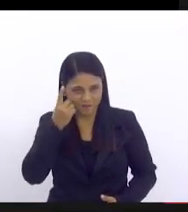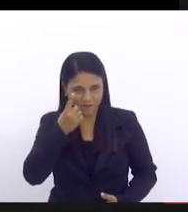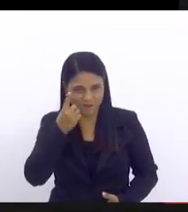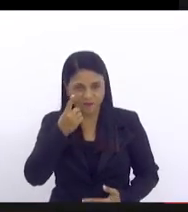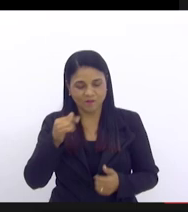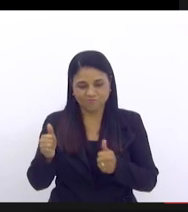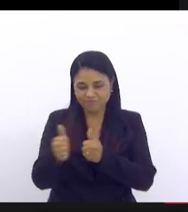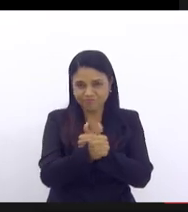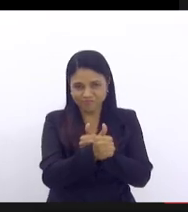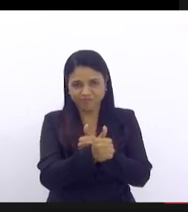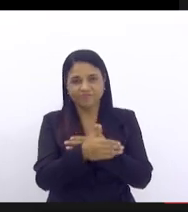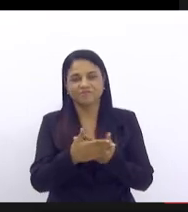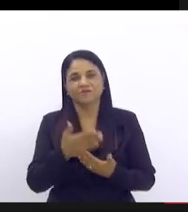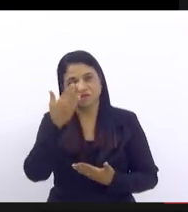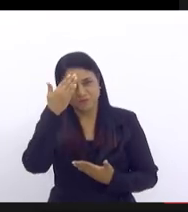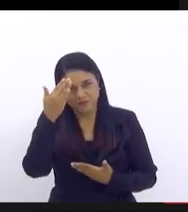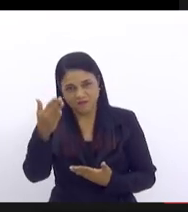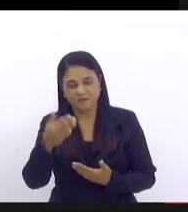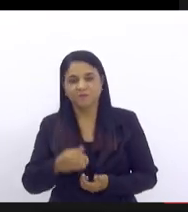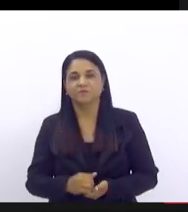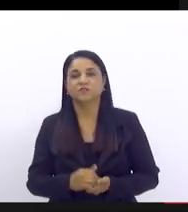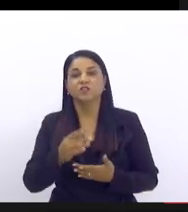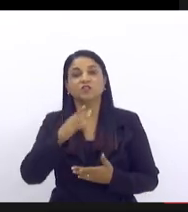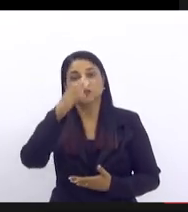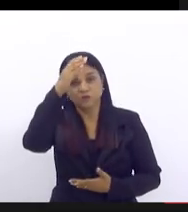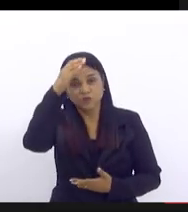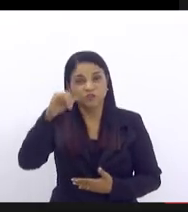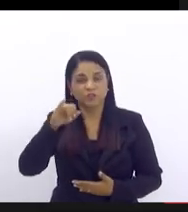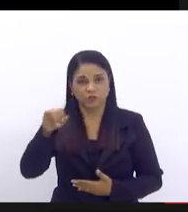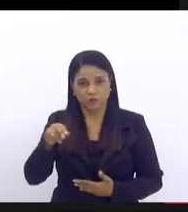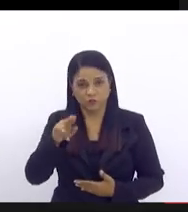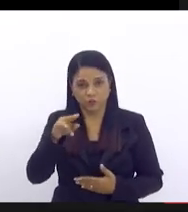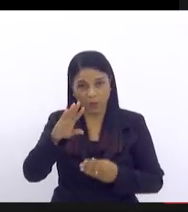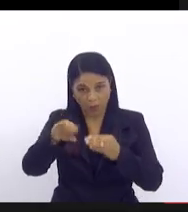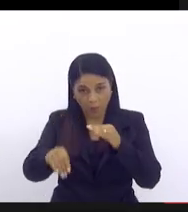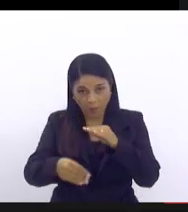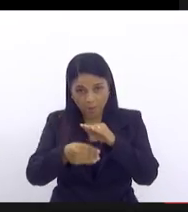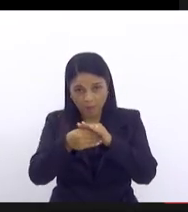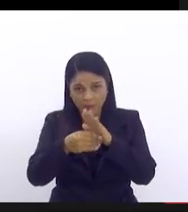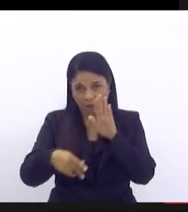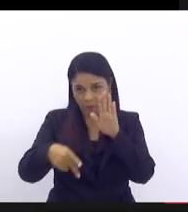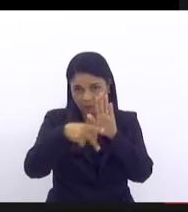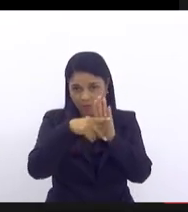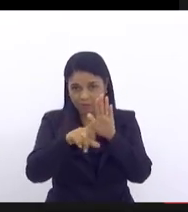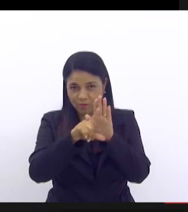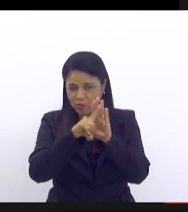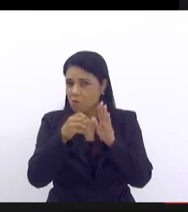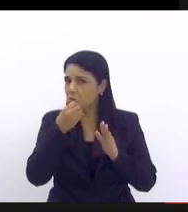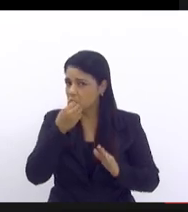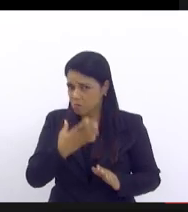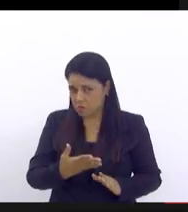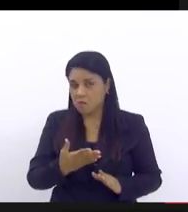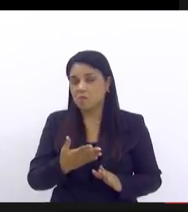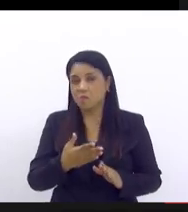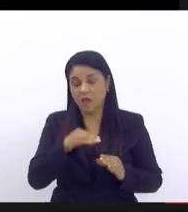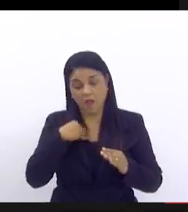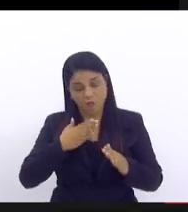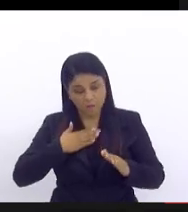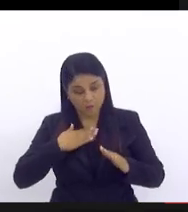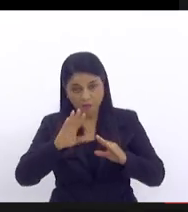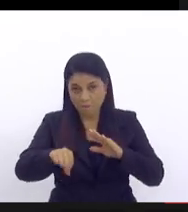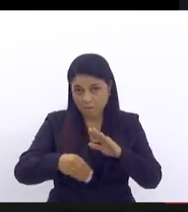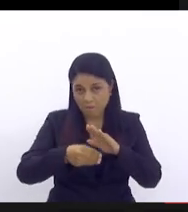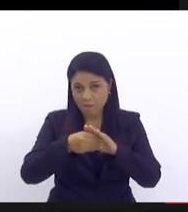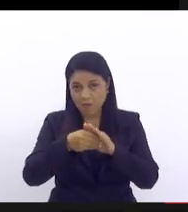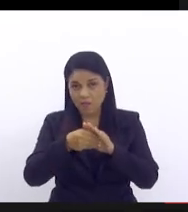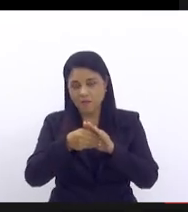na frente. Tia Ju, presidenta, eu fiz uma emenda nesse projeto, o projeto é muito bom, mas uma emenda só